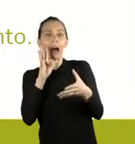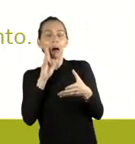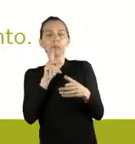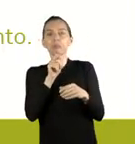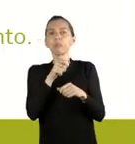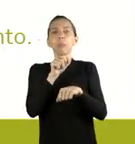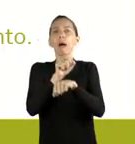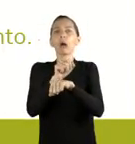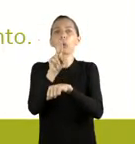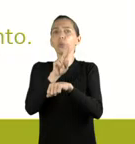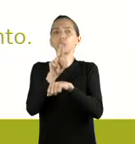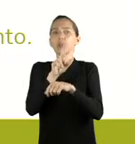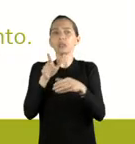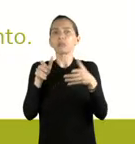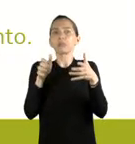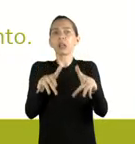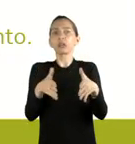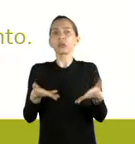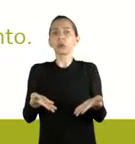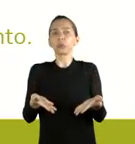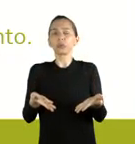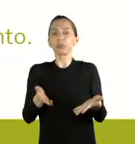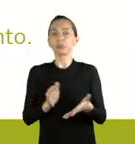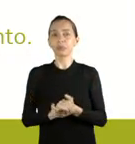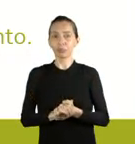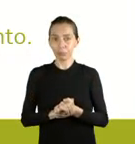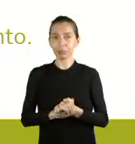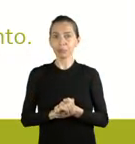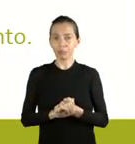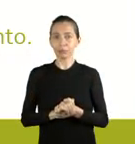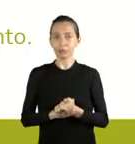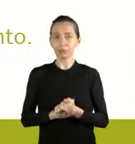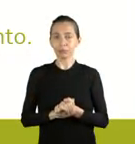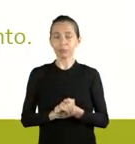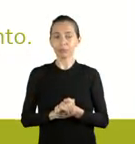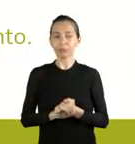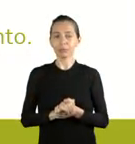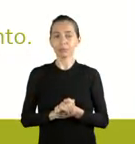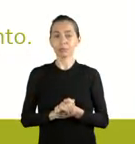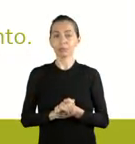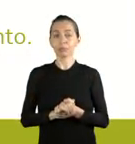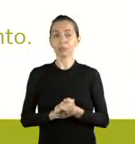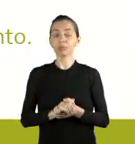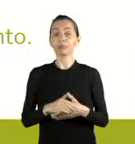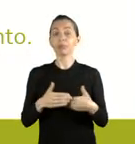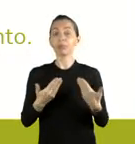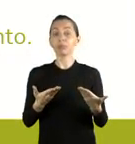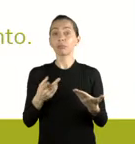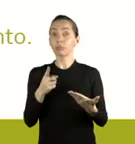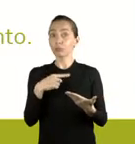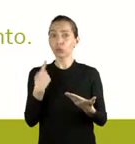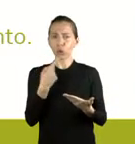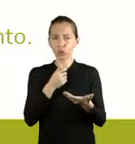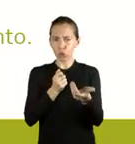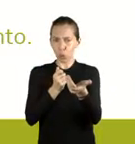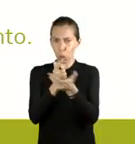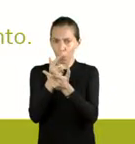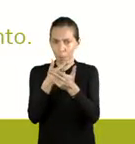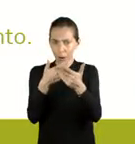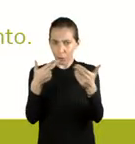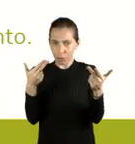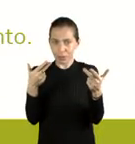de usar. Porque simplesmente aquilo não fazia mais sentido. Então, toda compra deve